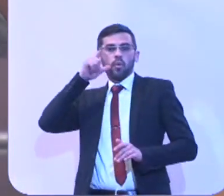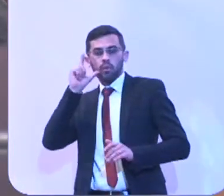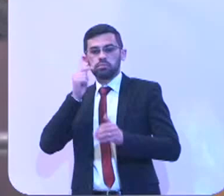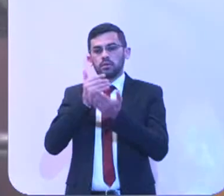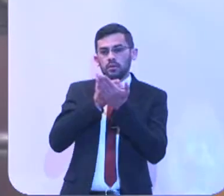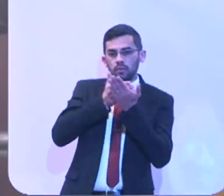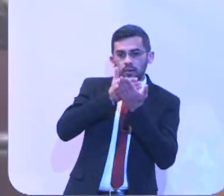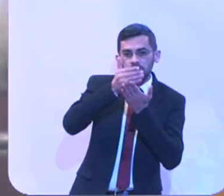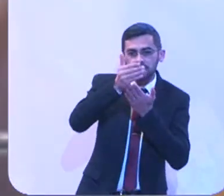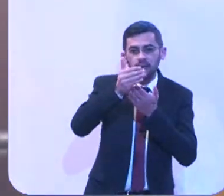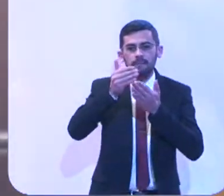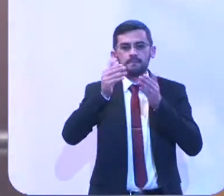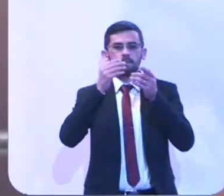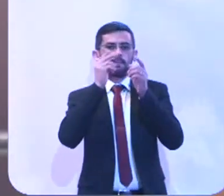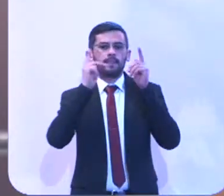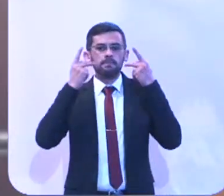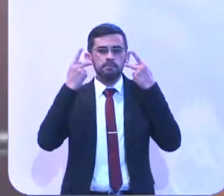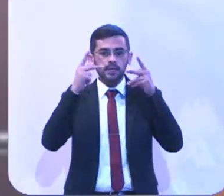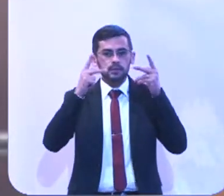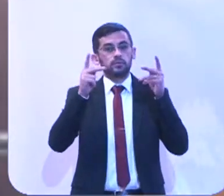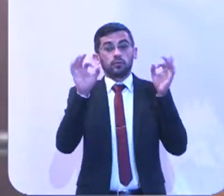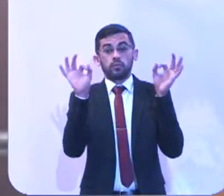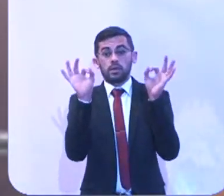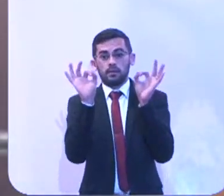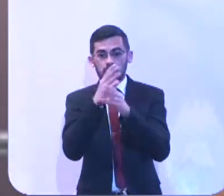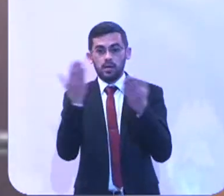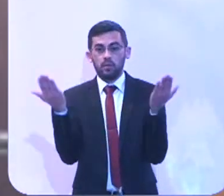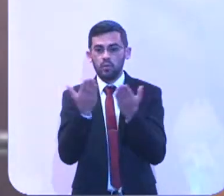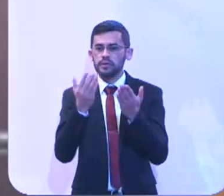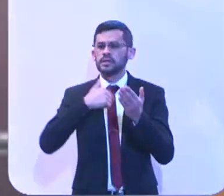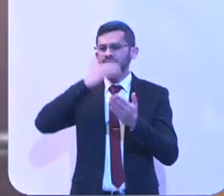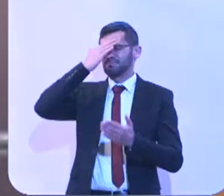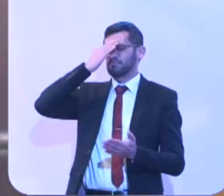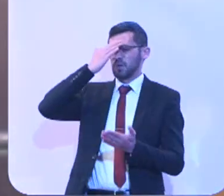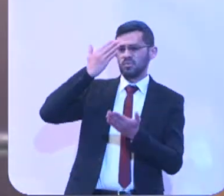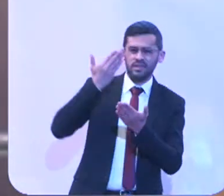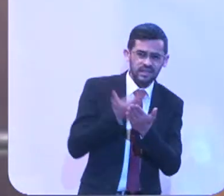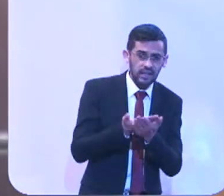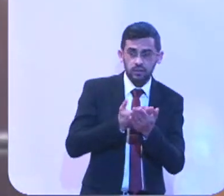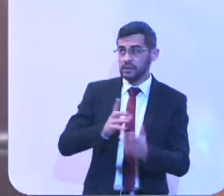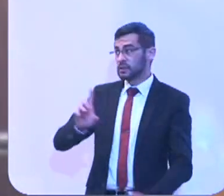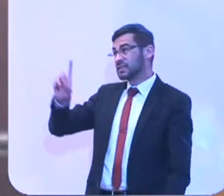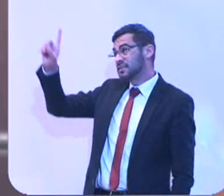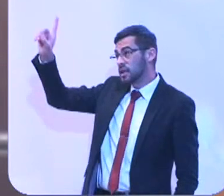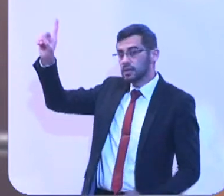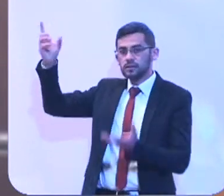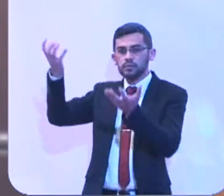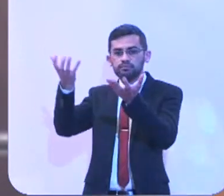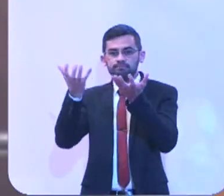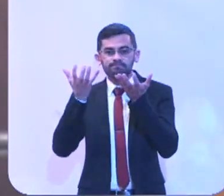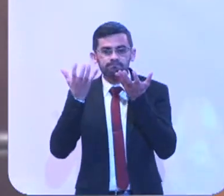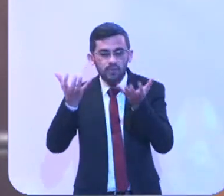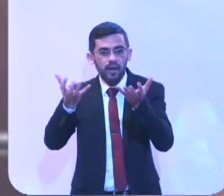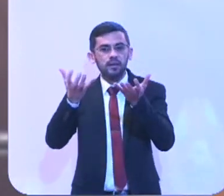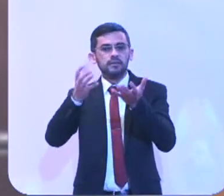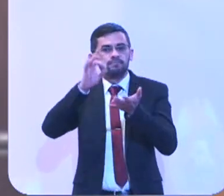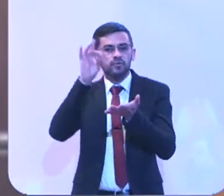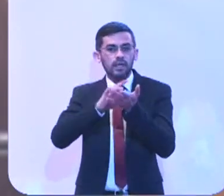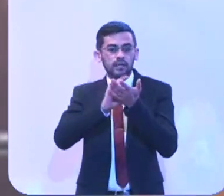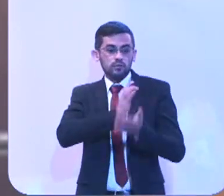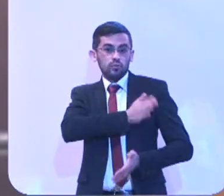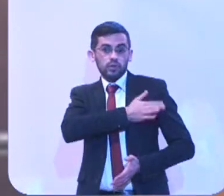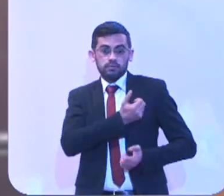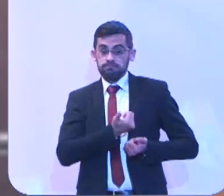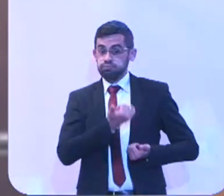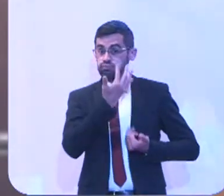comecei uma pregação que vou terminar hoje, e eu creio, Deus quer despertar os nossos corações